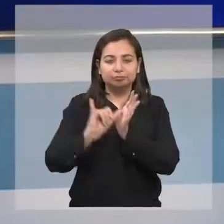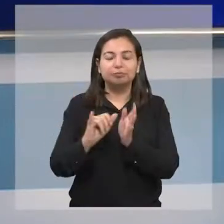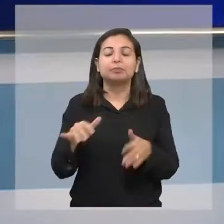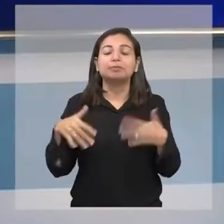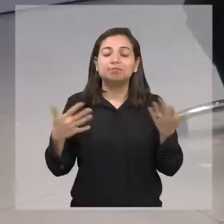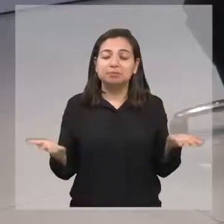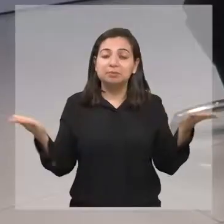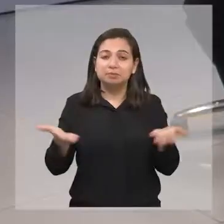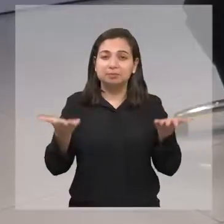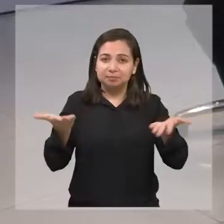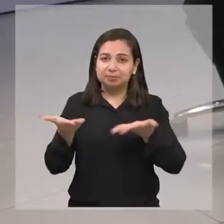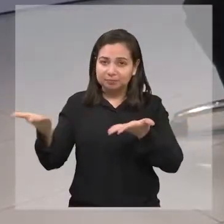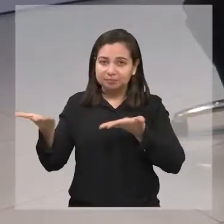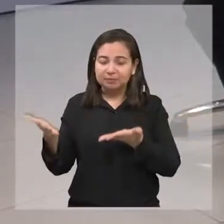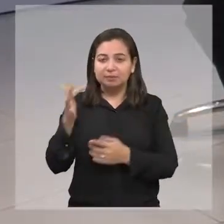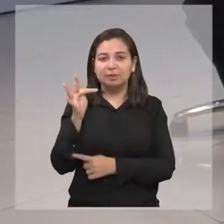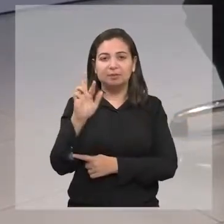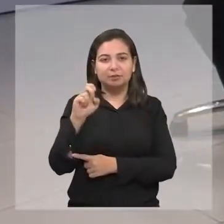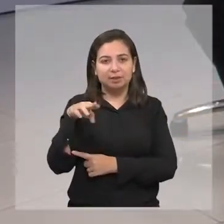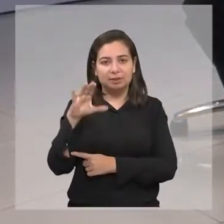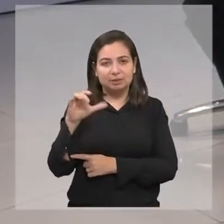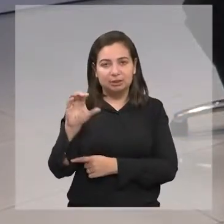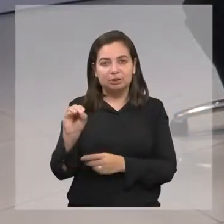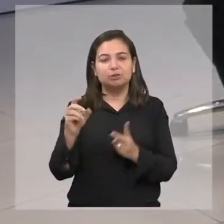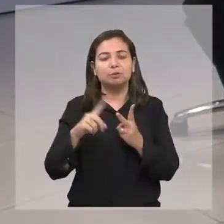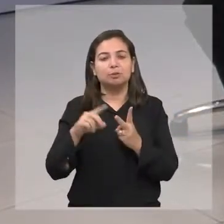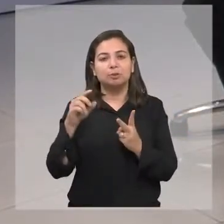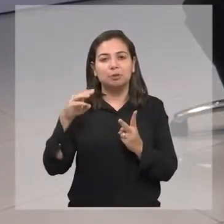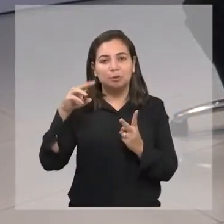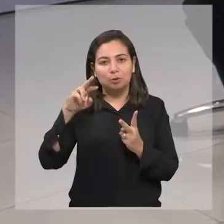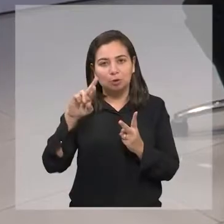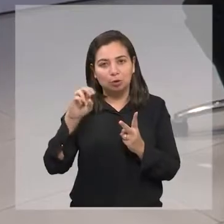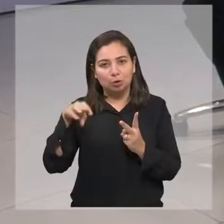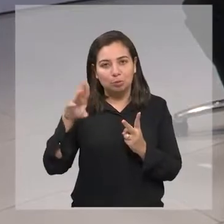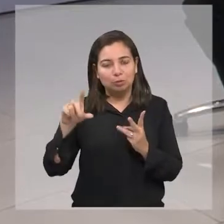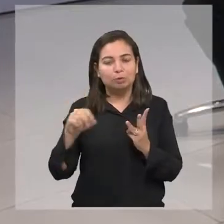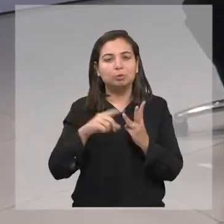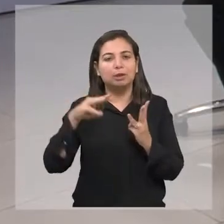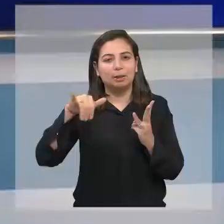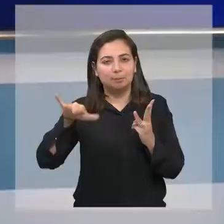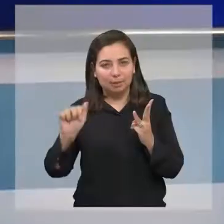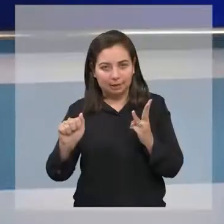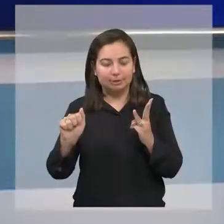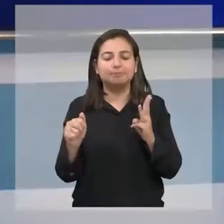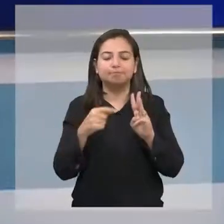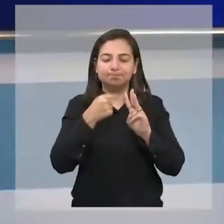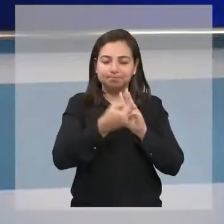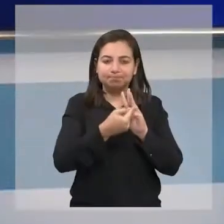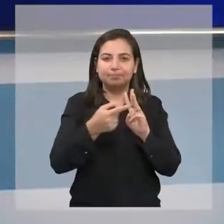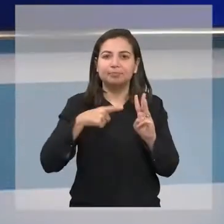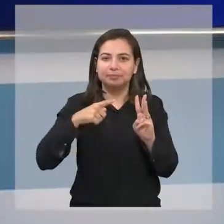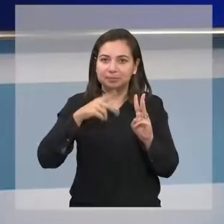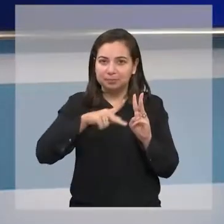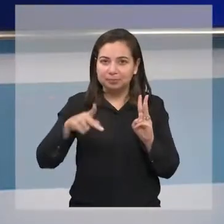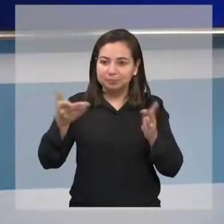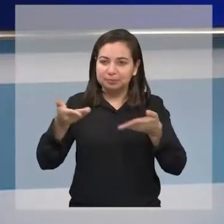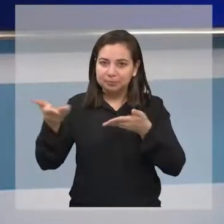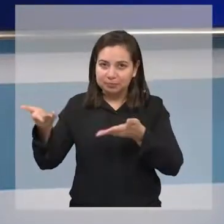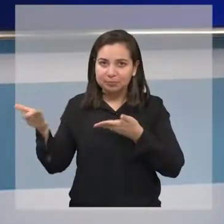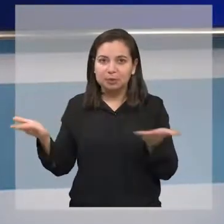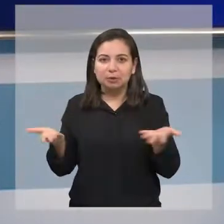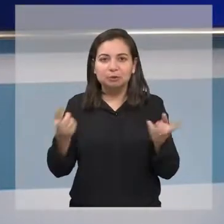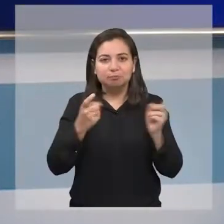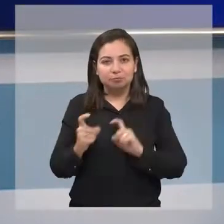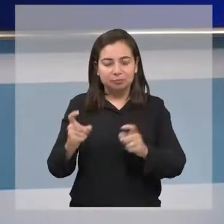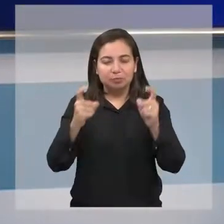as participações dos professores Francisco Moreira, Rômulo Leitão e o Dr. Maia. Estamos discutindo aqui essa crise, não posso chamar